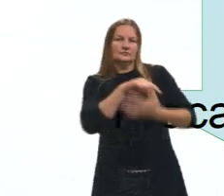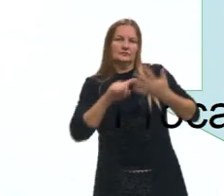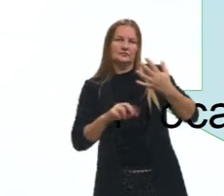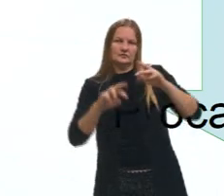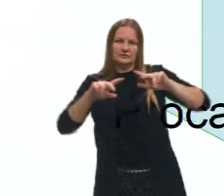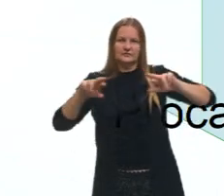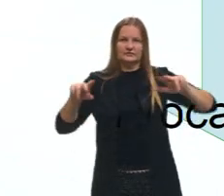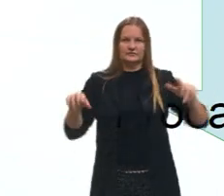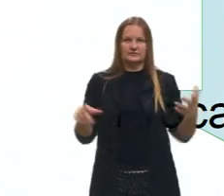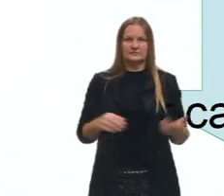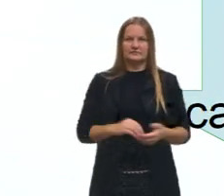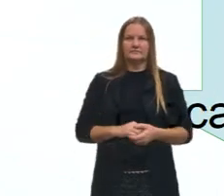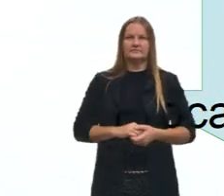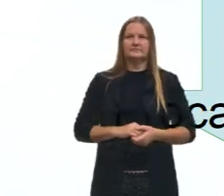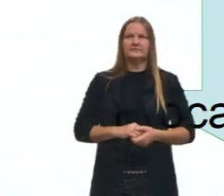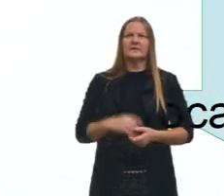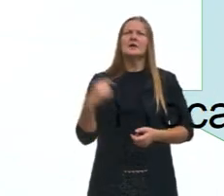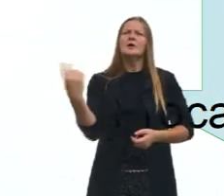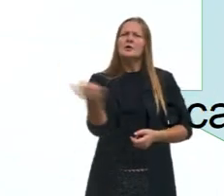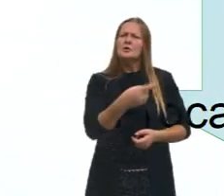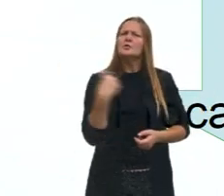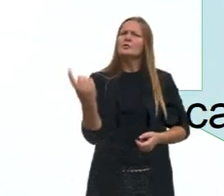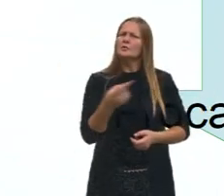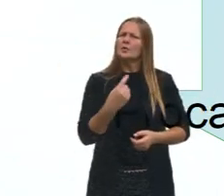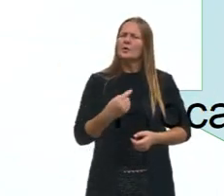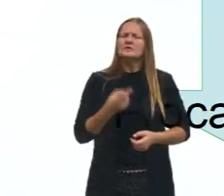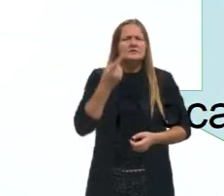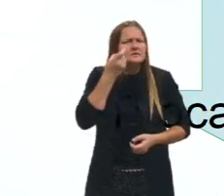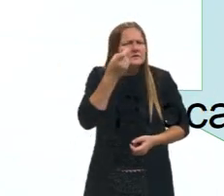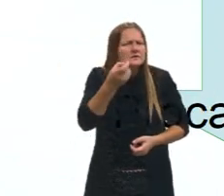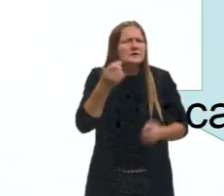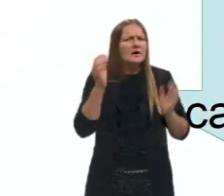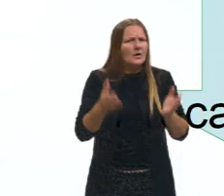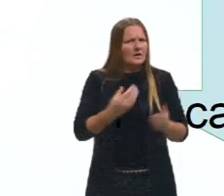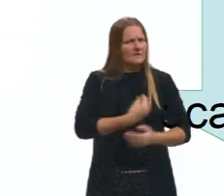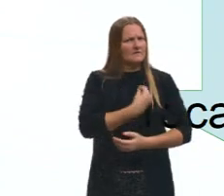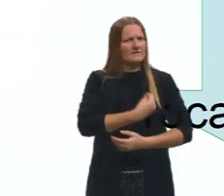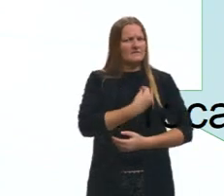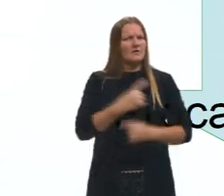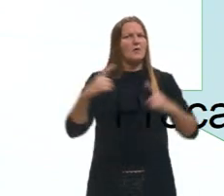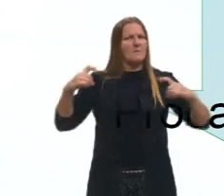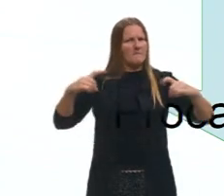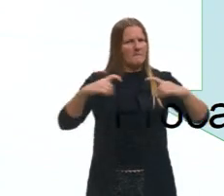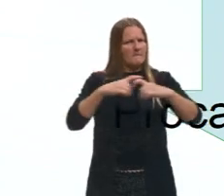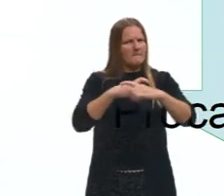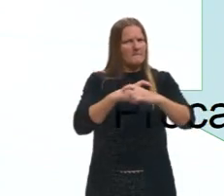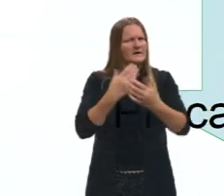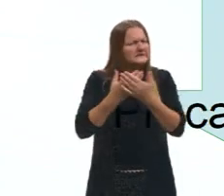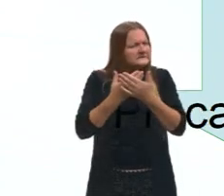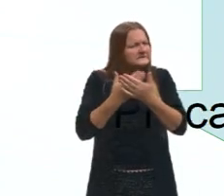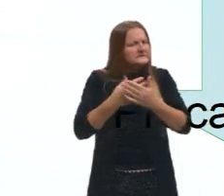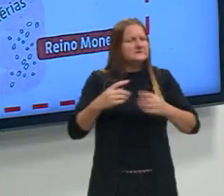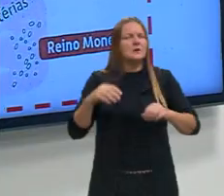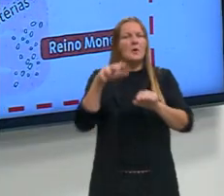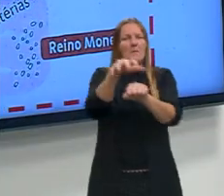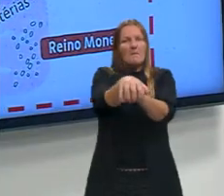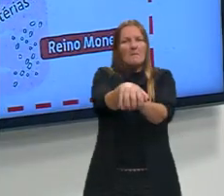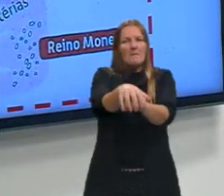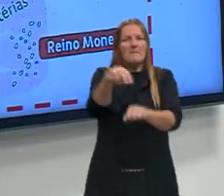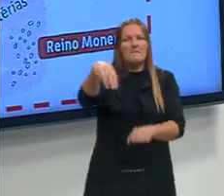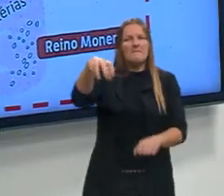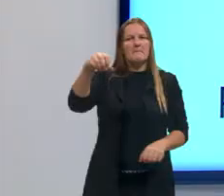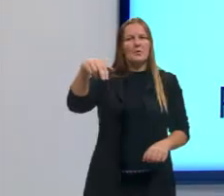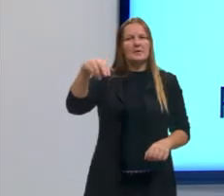as nossas nossos seres vivos de interesse no momento então aqui as bactérias reino monera